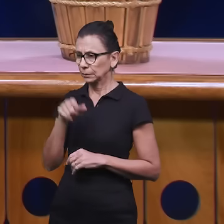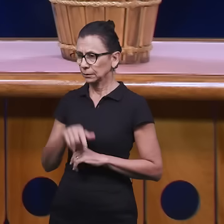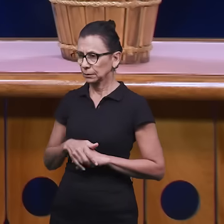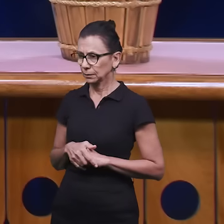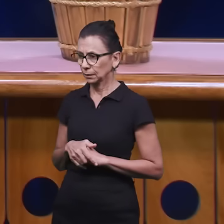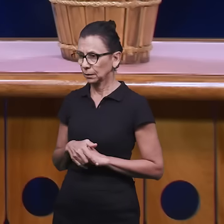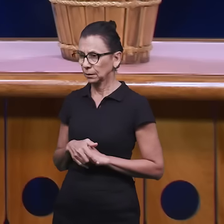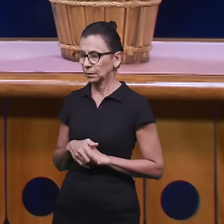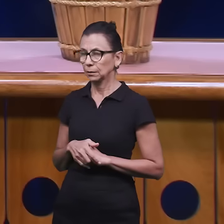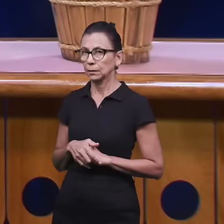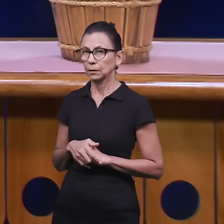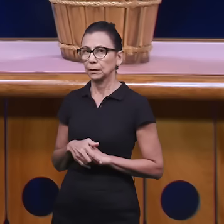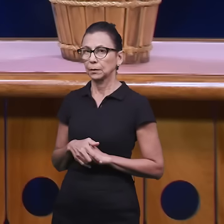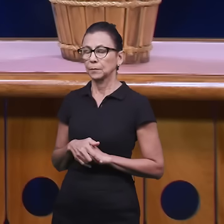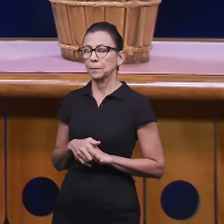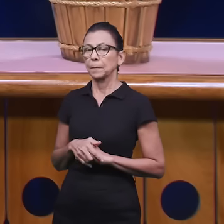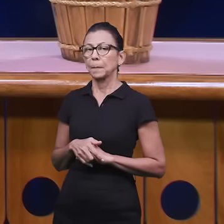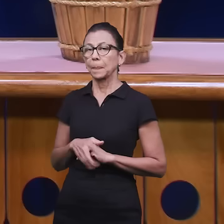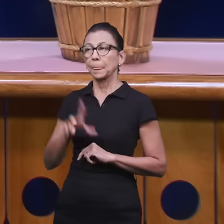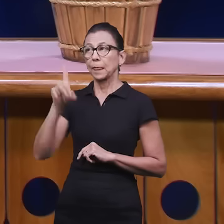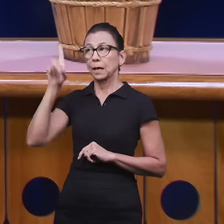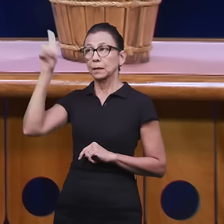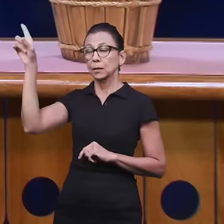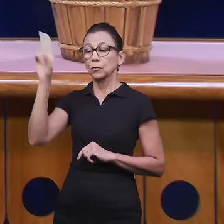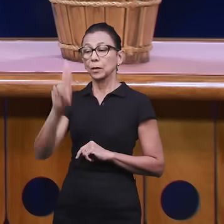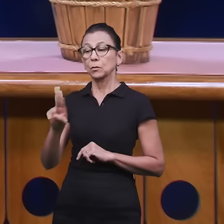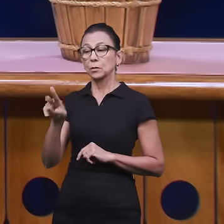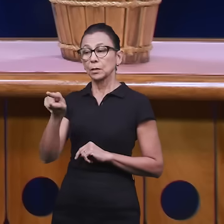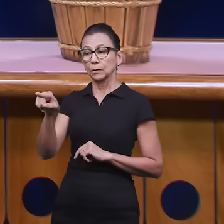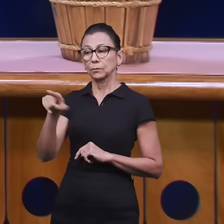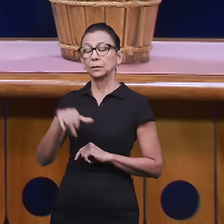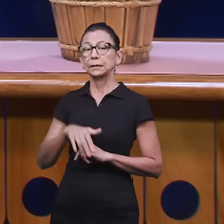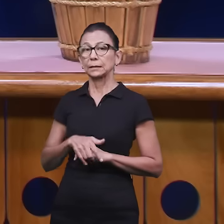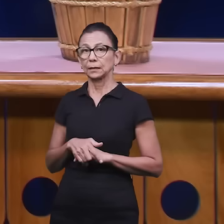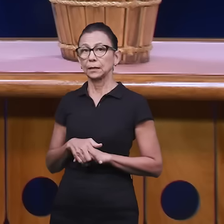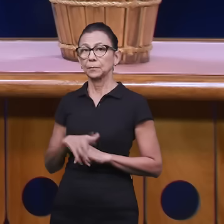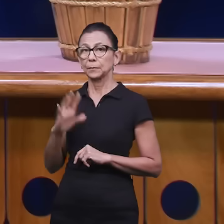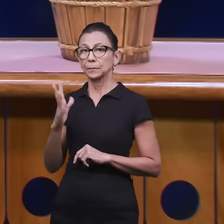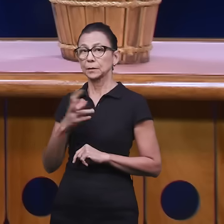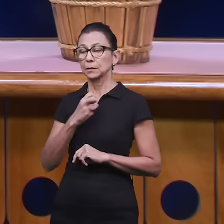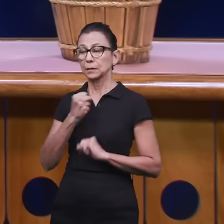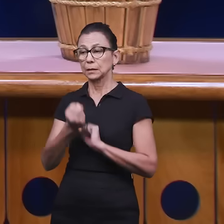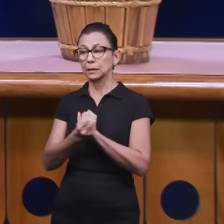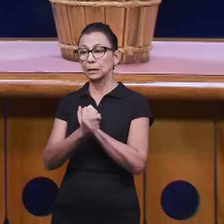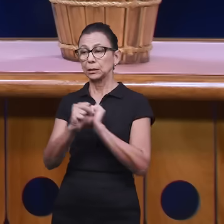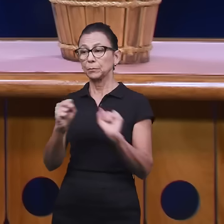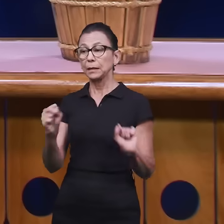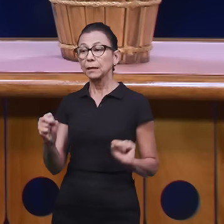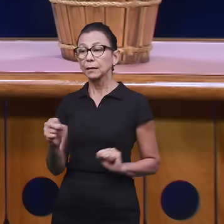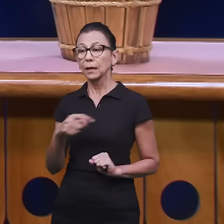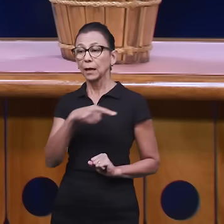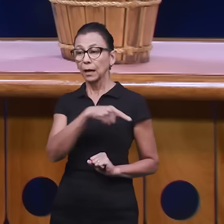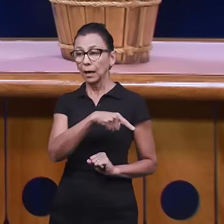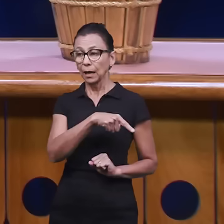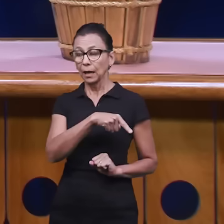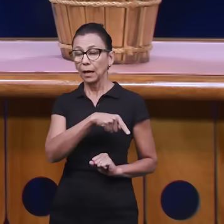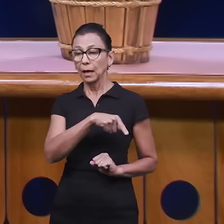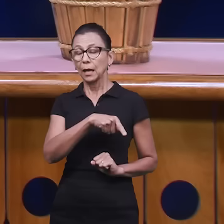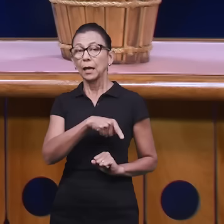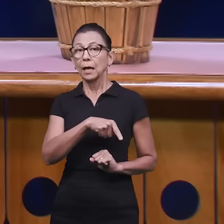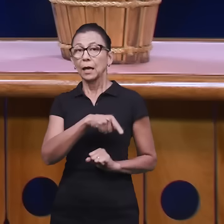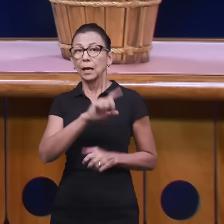vai usar você para salvar, para libertar o povo dos